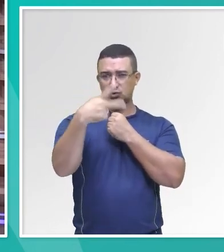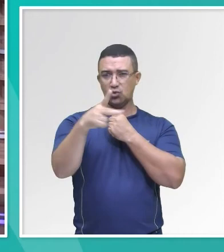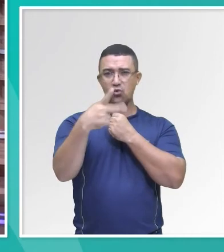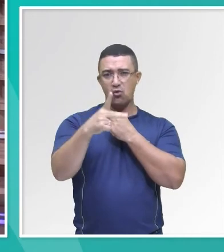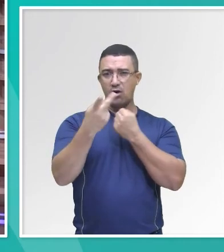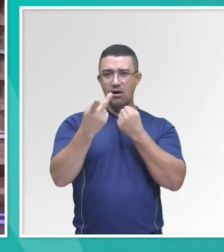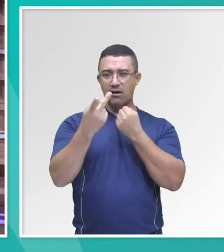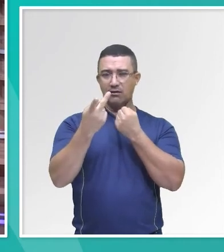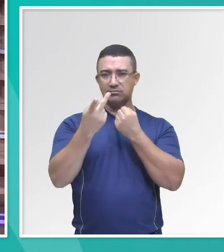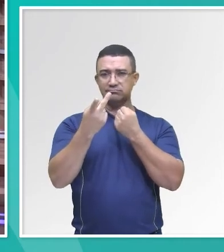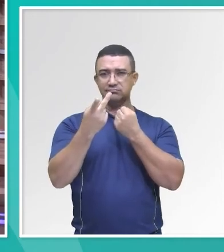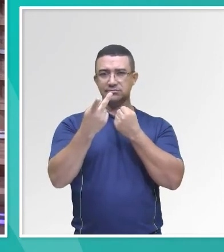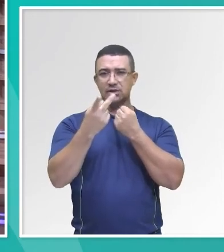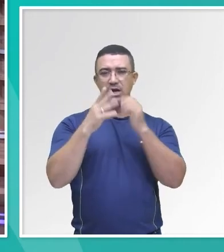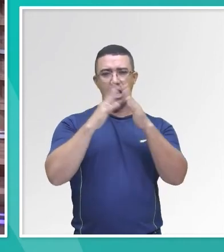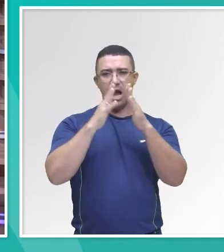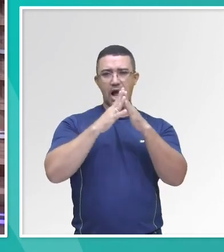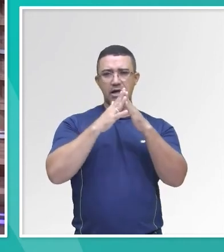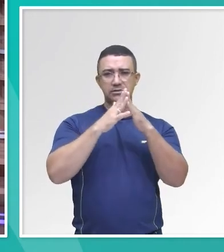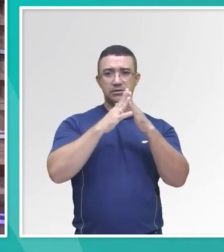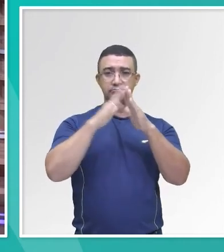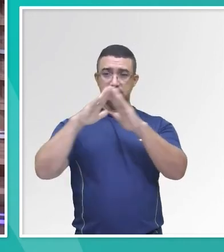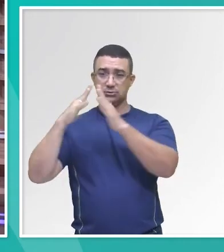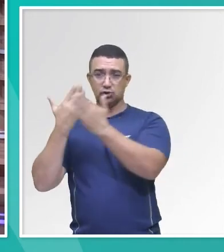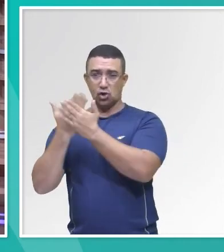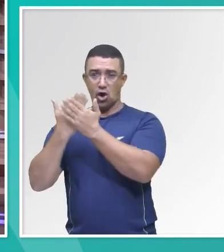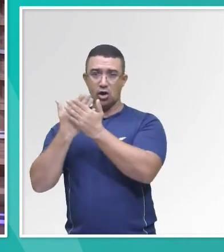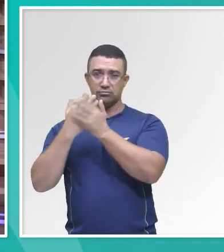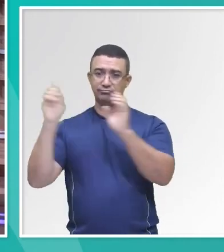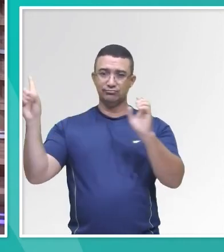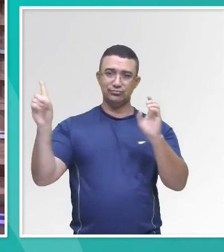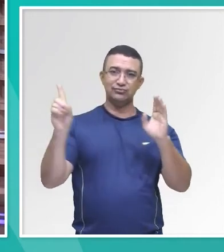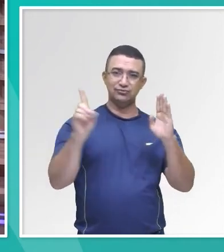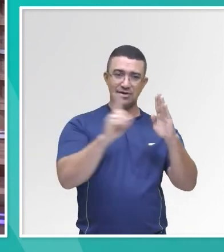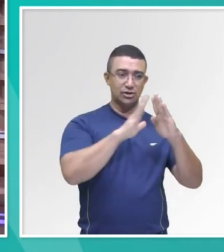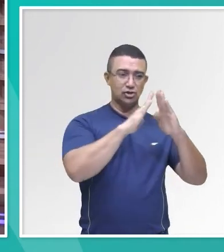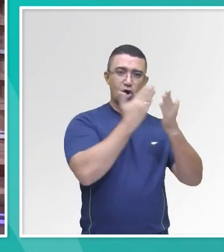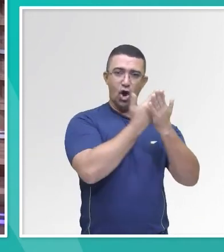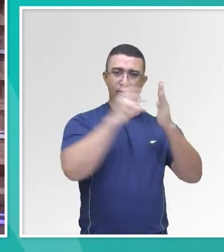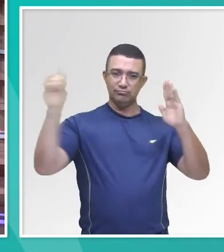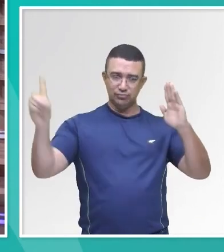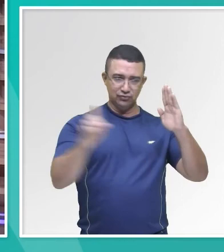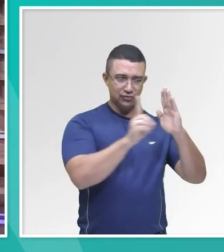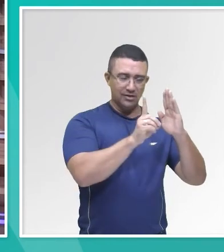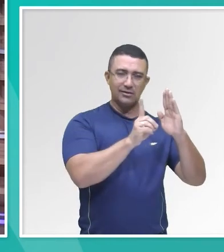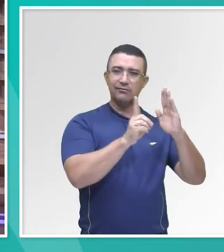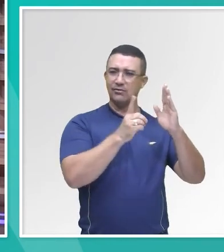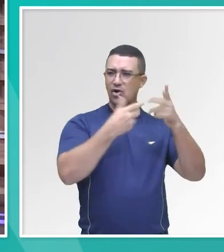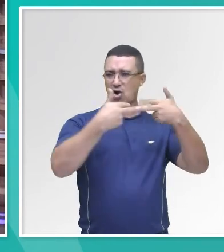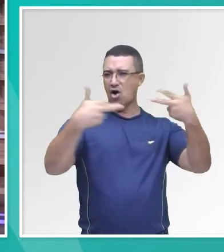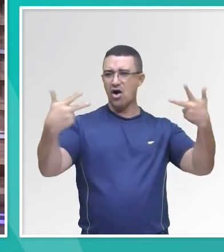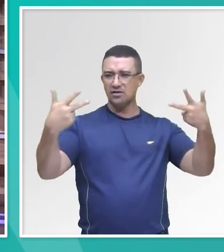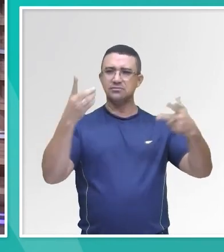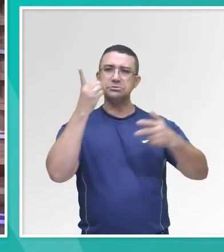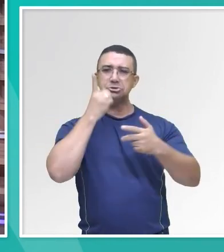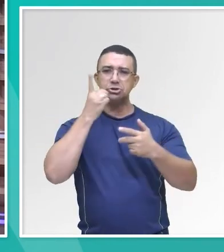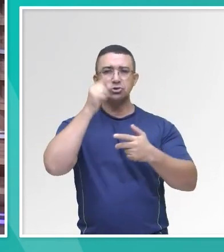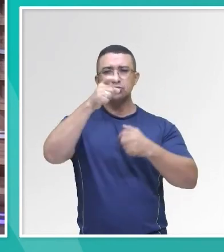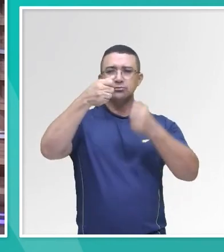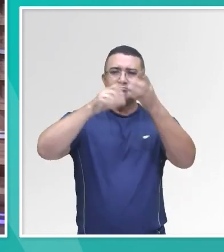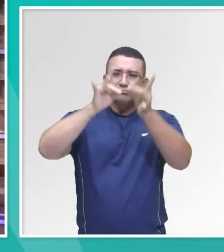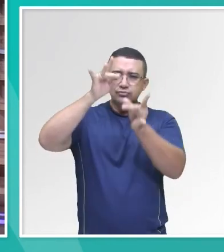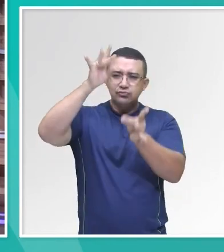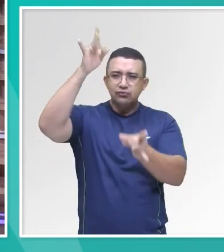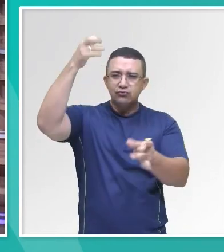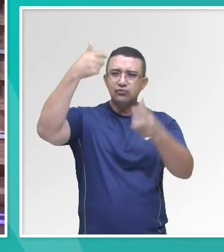viagem entre a sua casa e a escola. São assuntos banais do cotidiano. Aí você vai escrever as pessoas que você encontrou, ou se